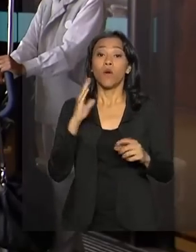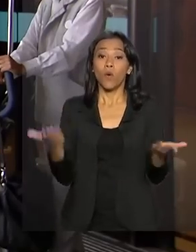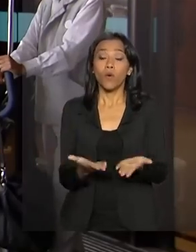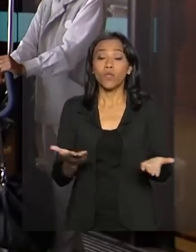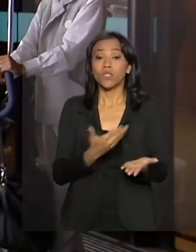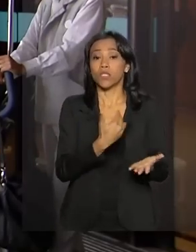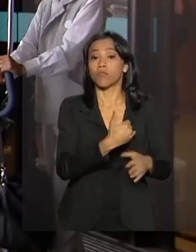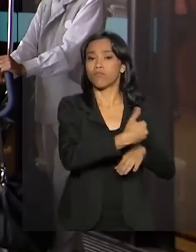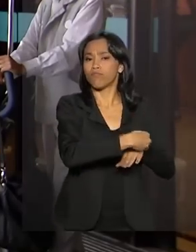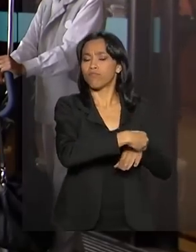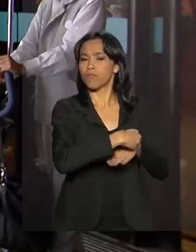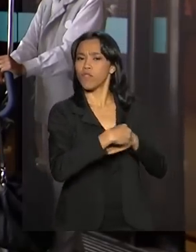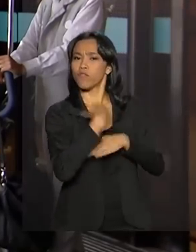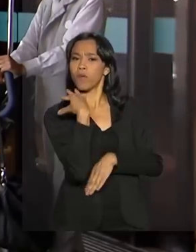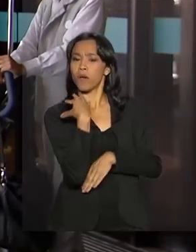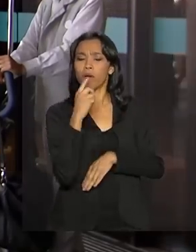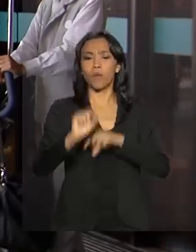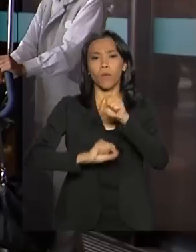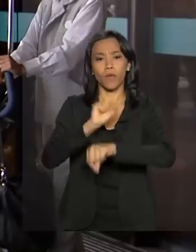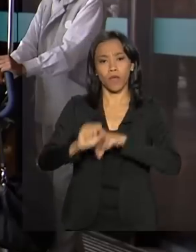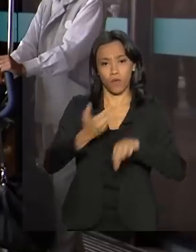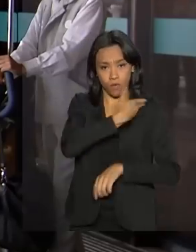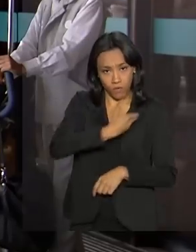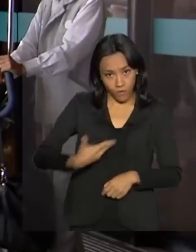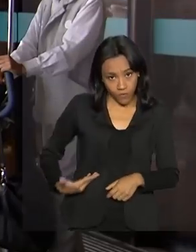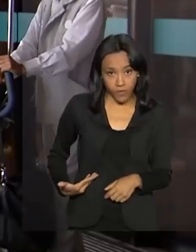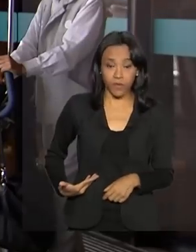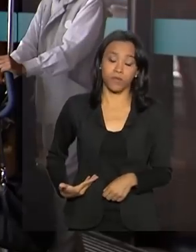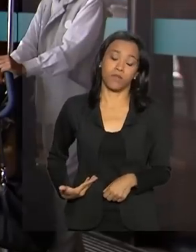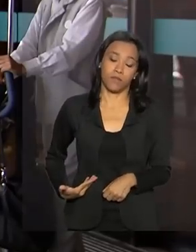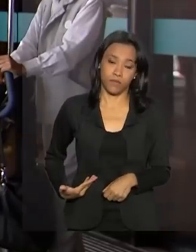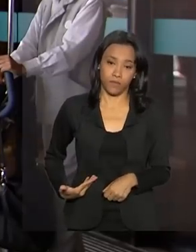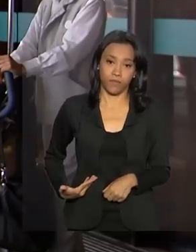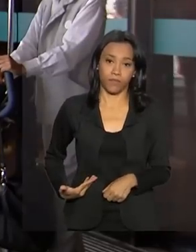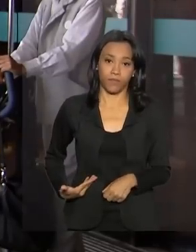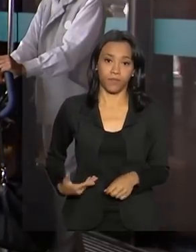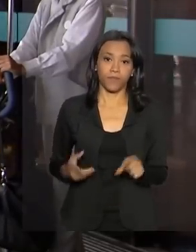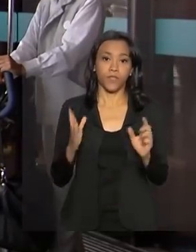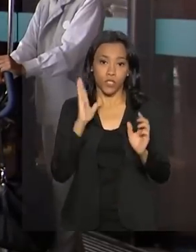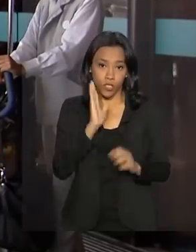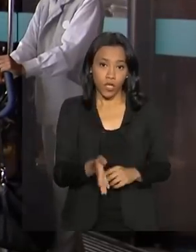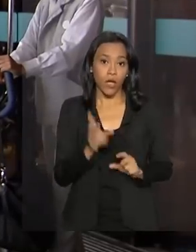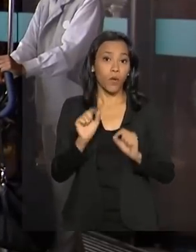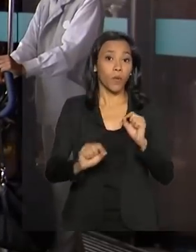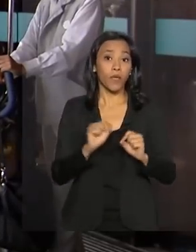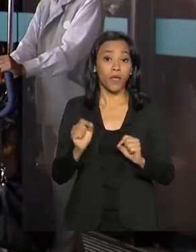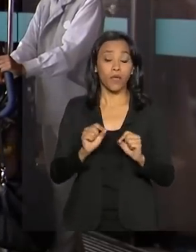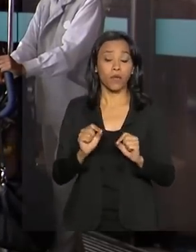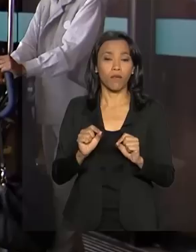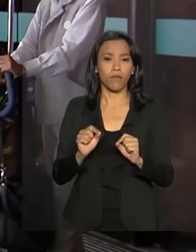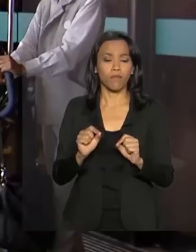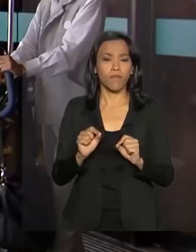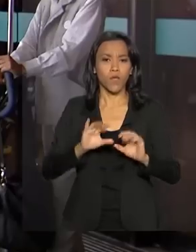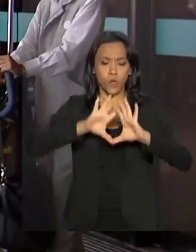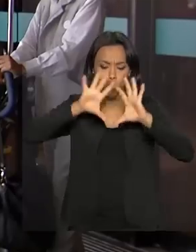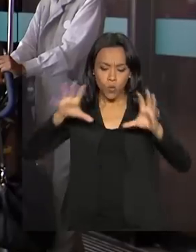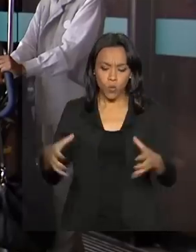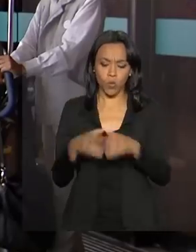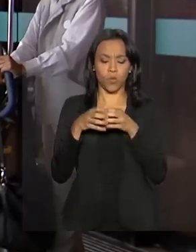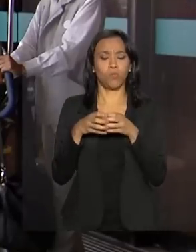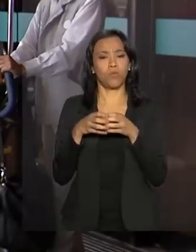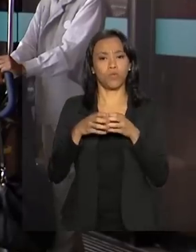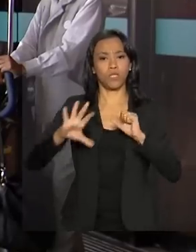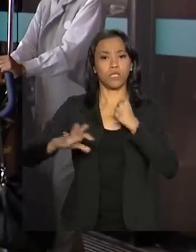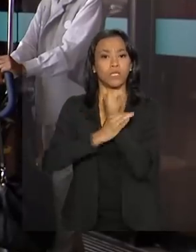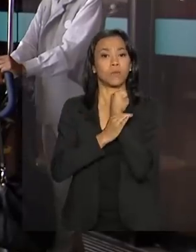notícia de que o governo determinou a mobilização de tropas da Força de Segurança